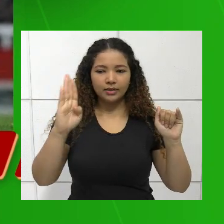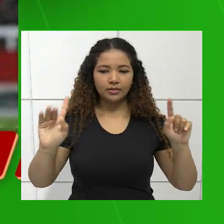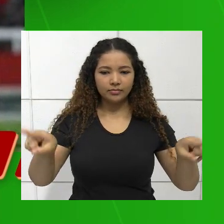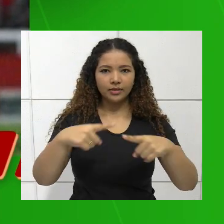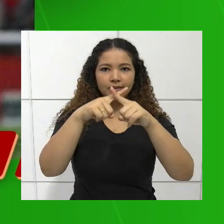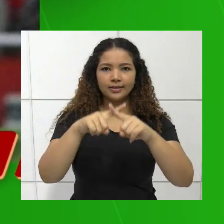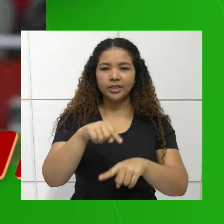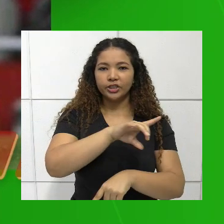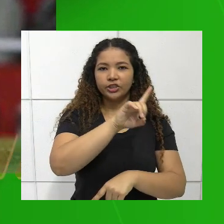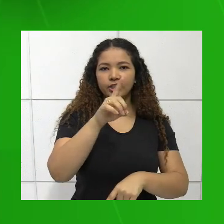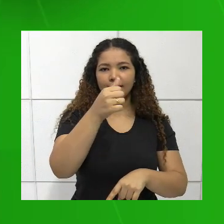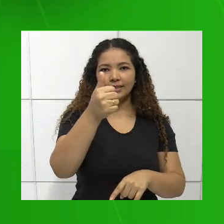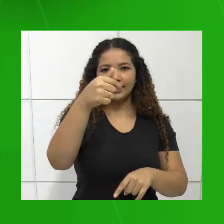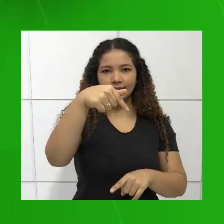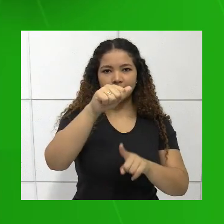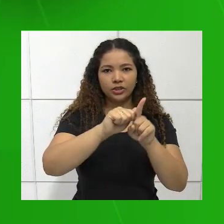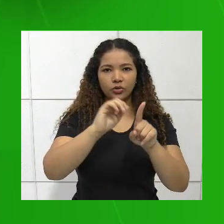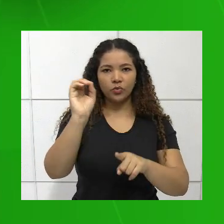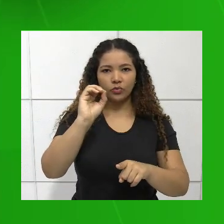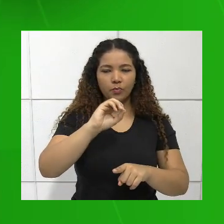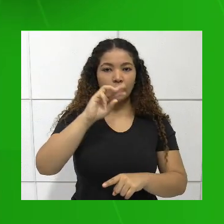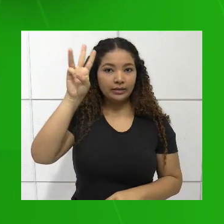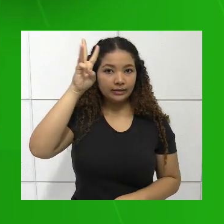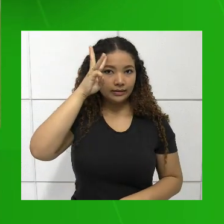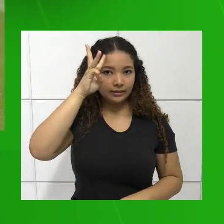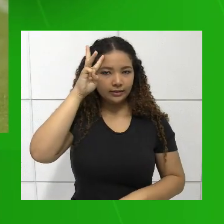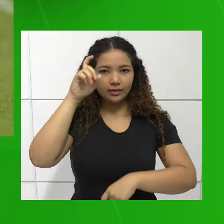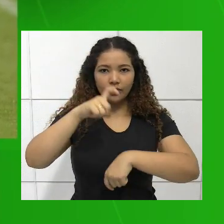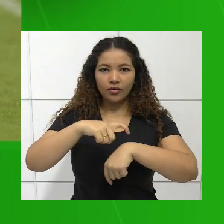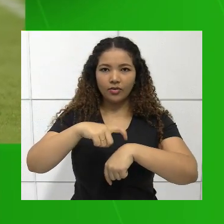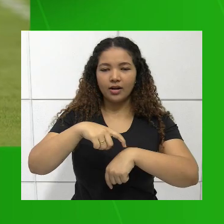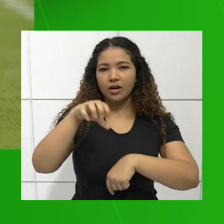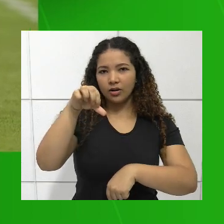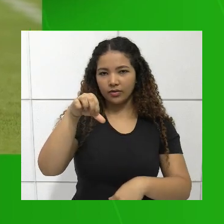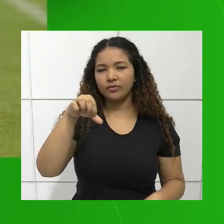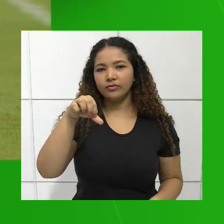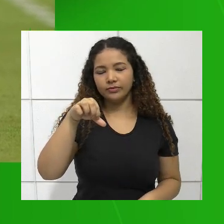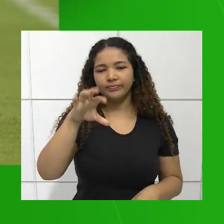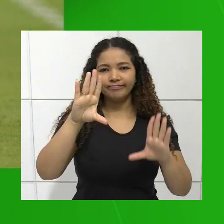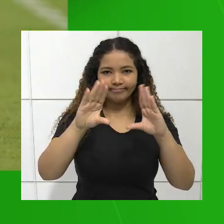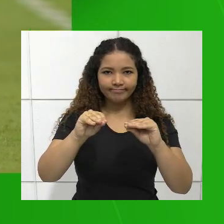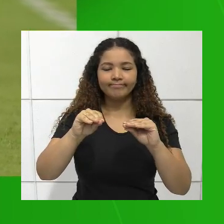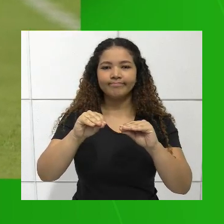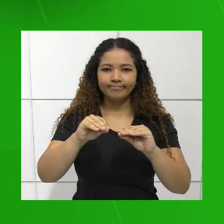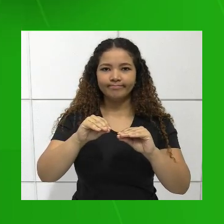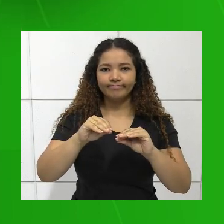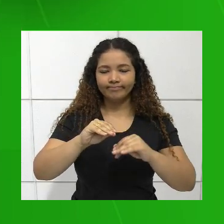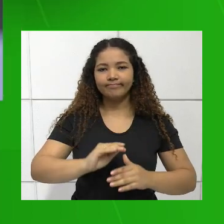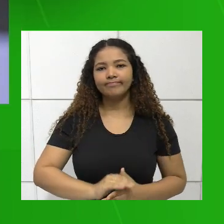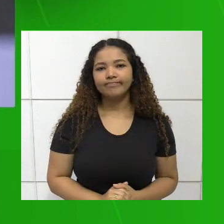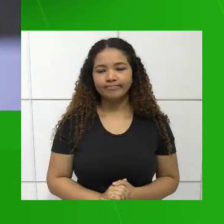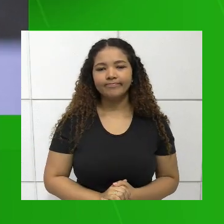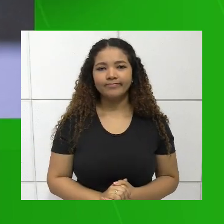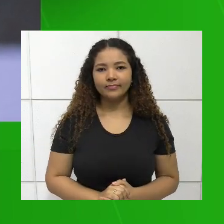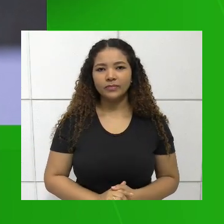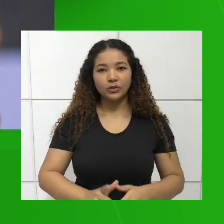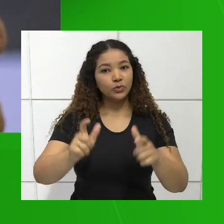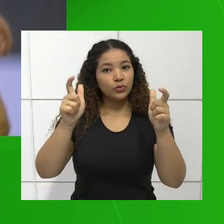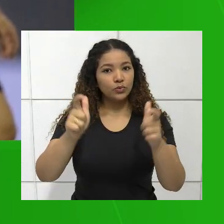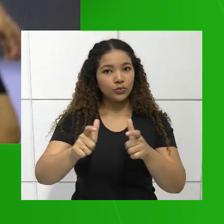outubro, terça-feira, às 21 horas, fora de casa, no histórico Estádio Centenário,